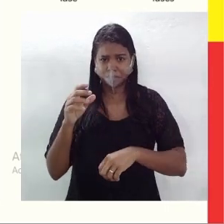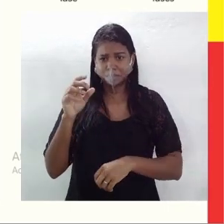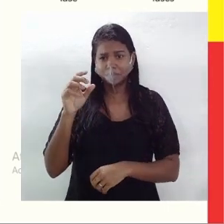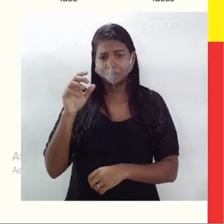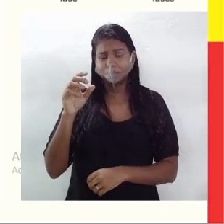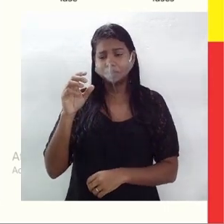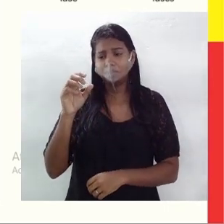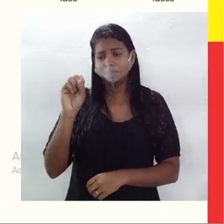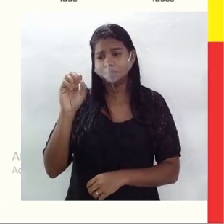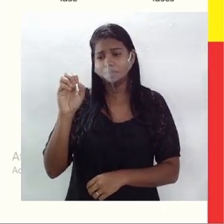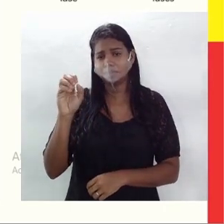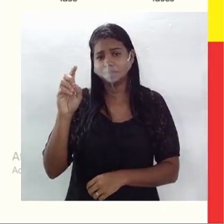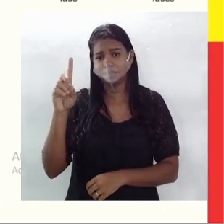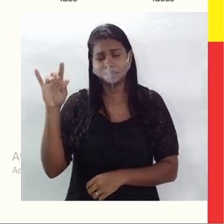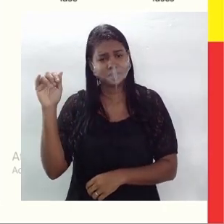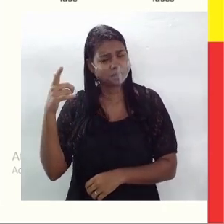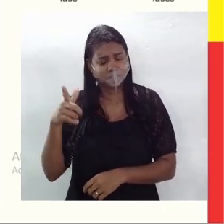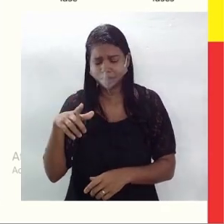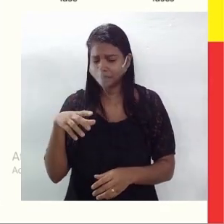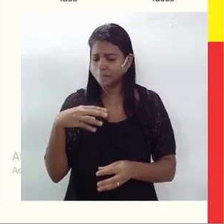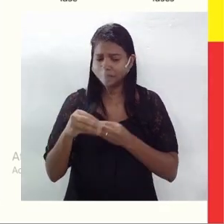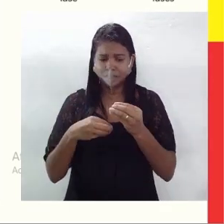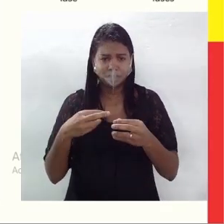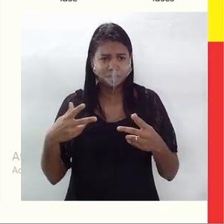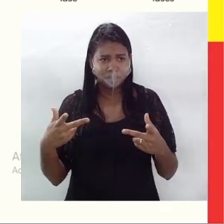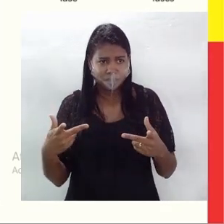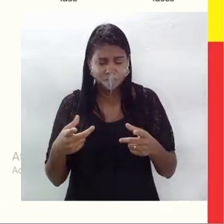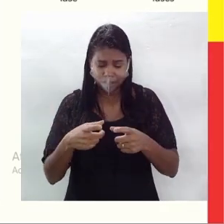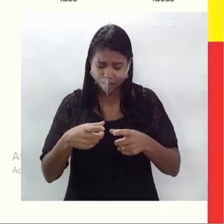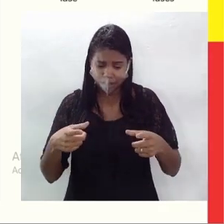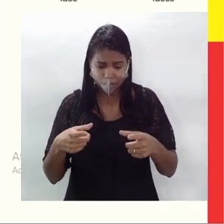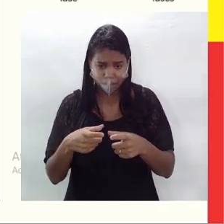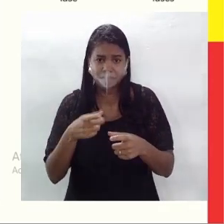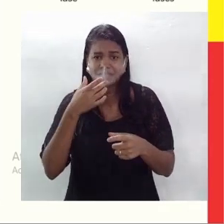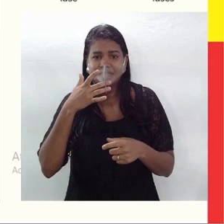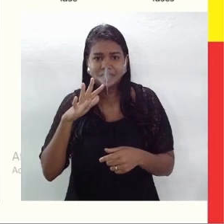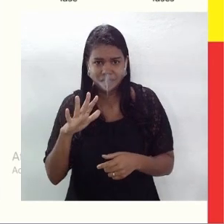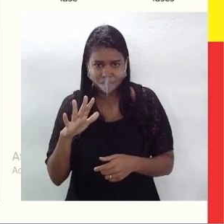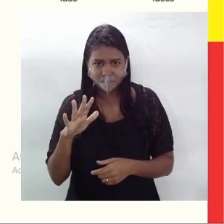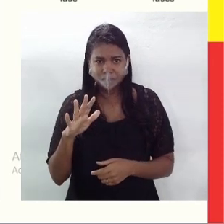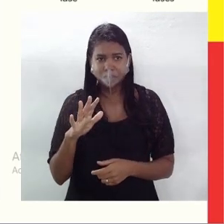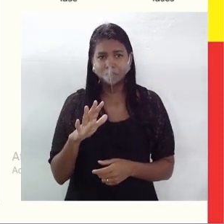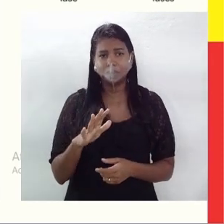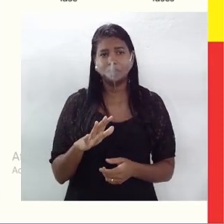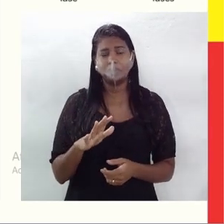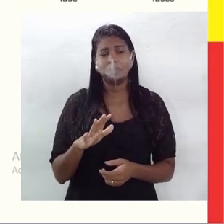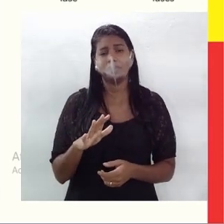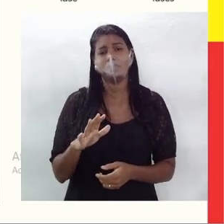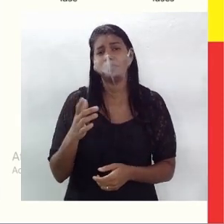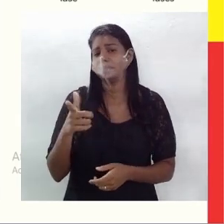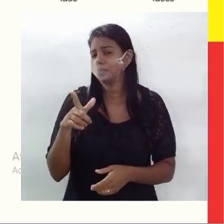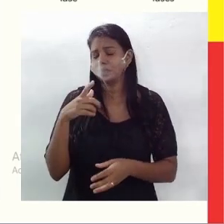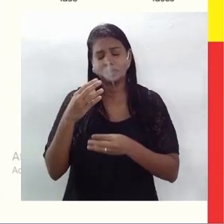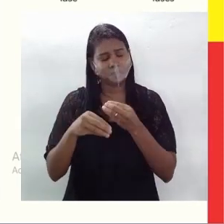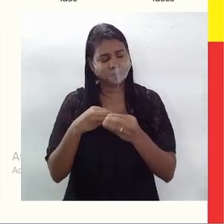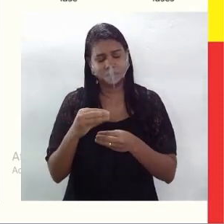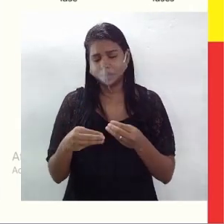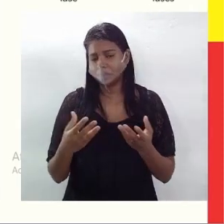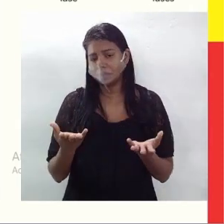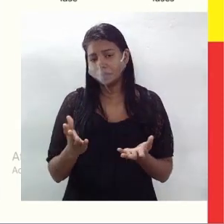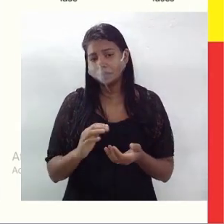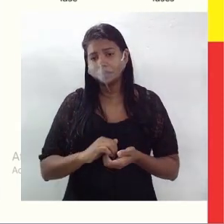sódio também não se mistura. A barra de ouro e o cloreto de sódio também não se